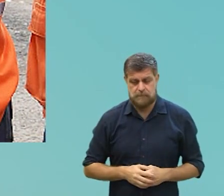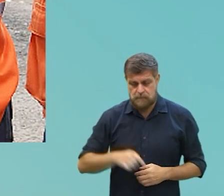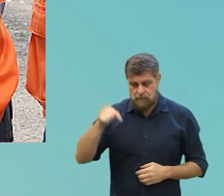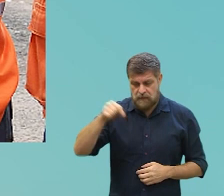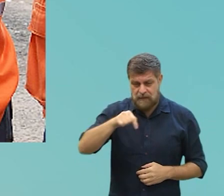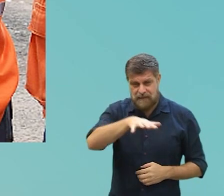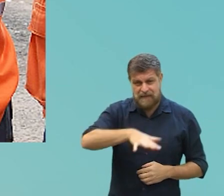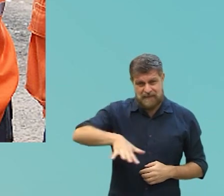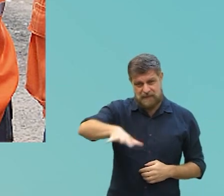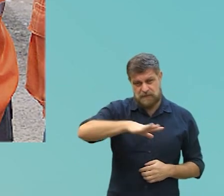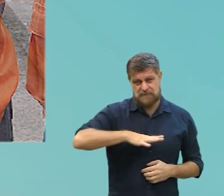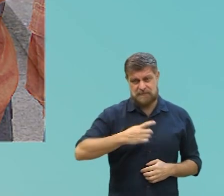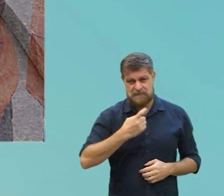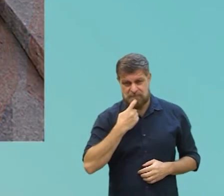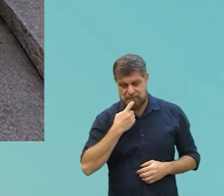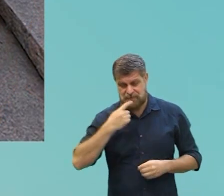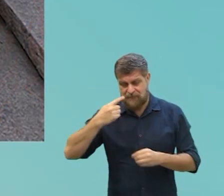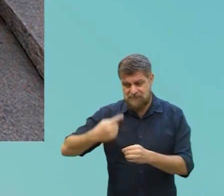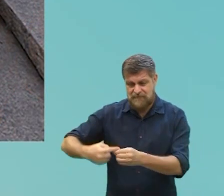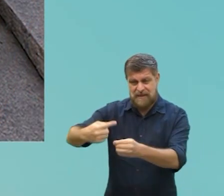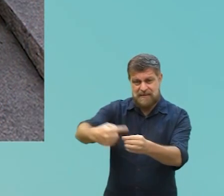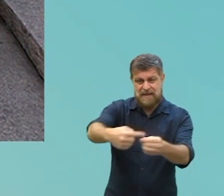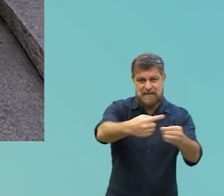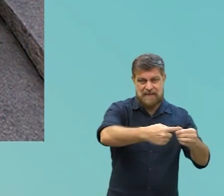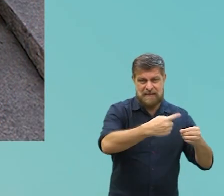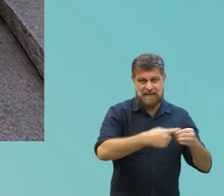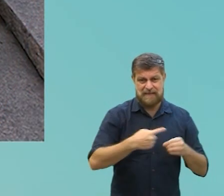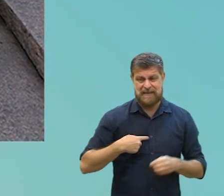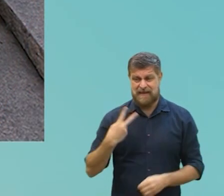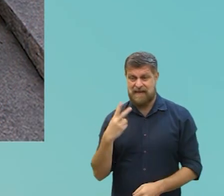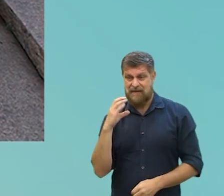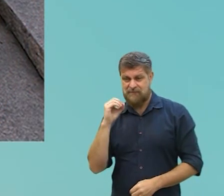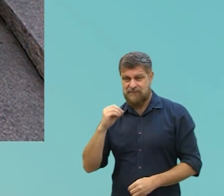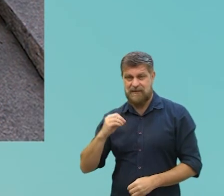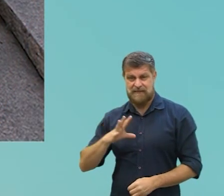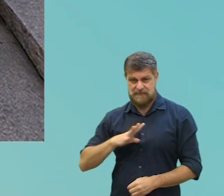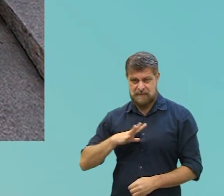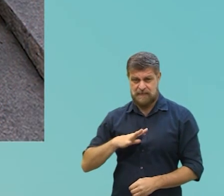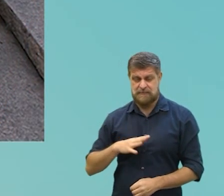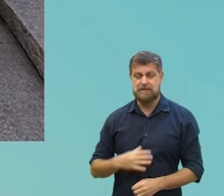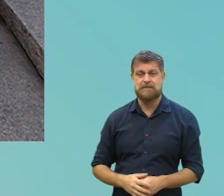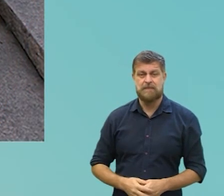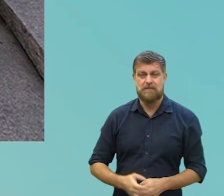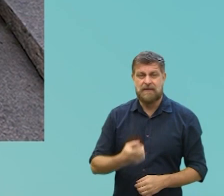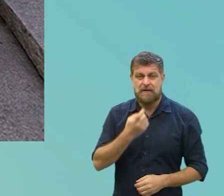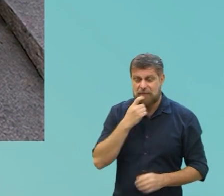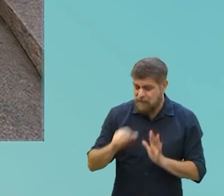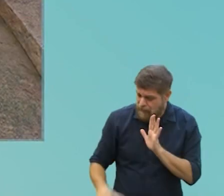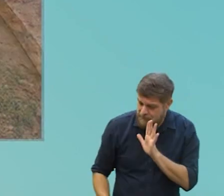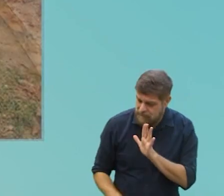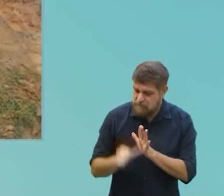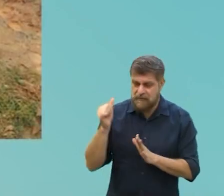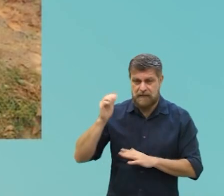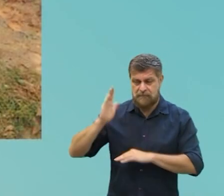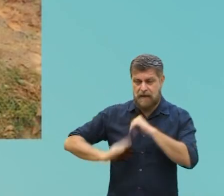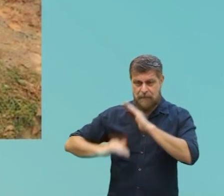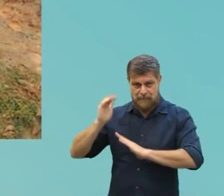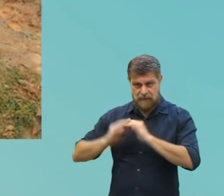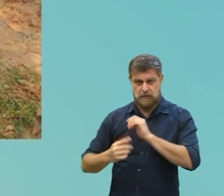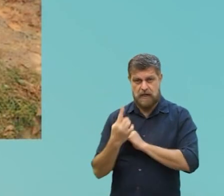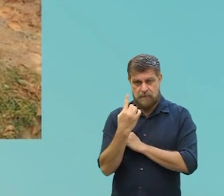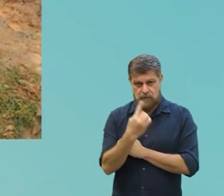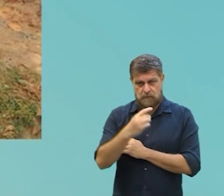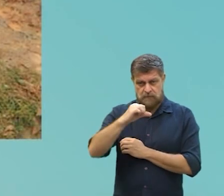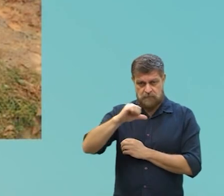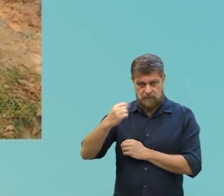E aqui na nossa região, as 20 cidades, Campinas foi a primeira a ter a Operação Estiagem instituída, em